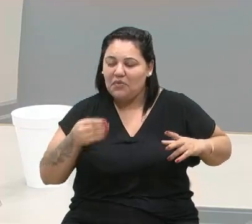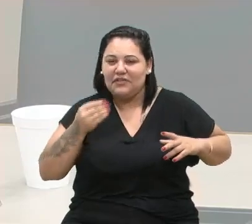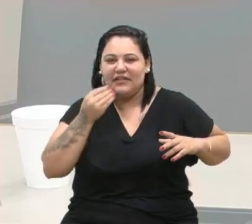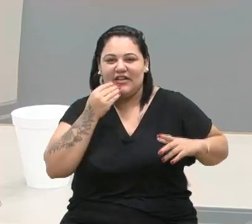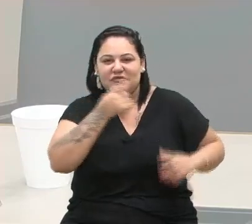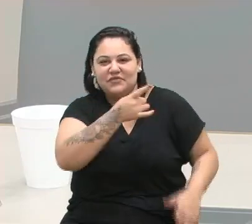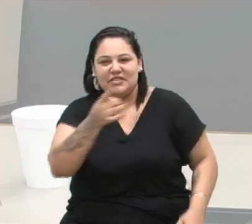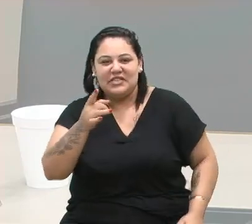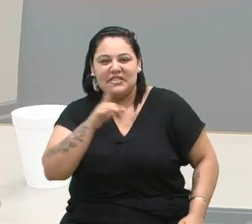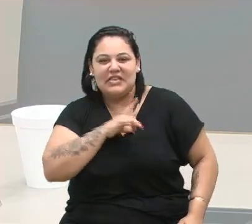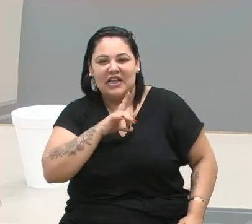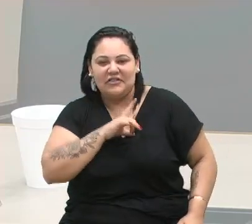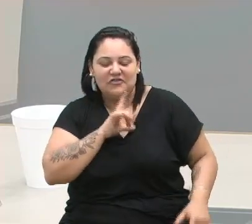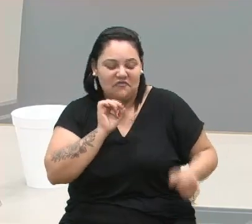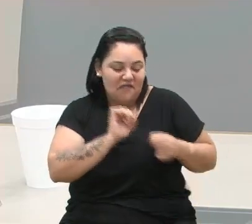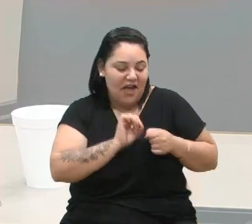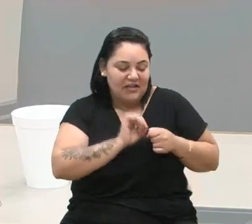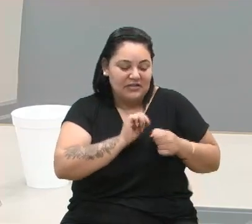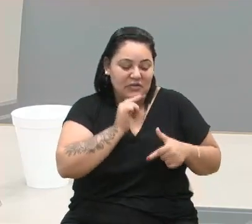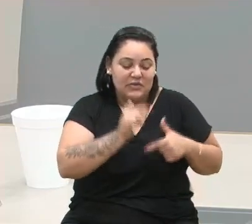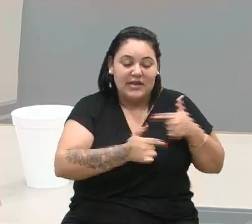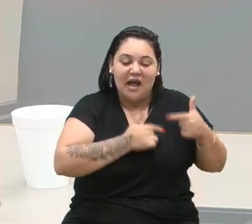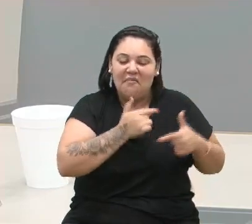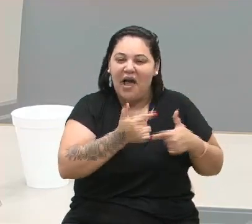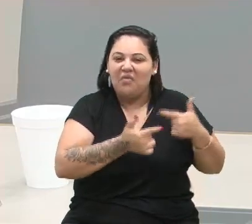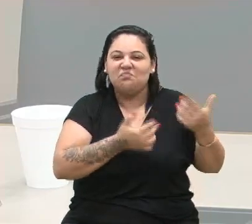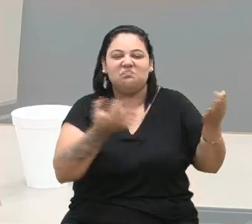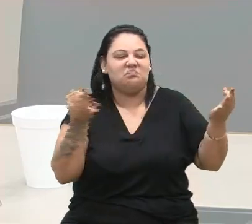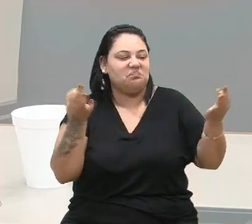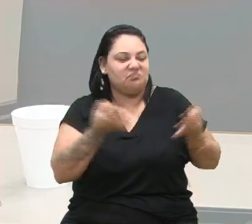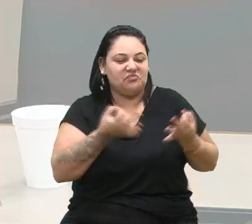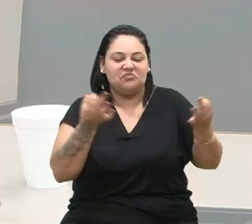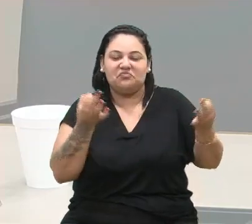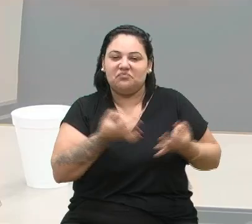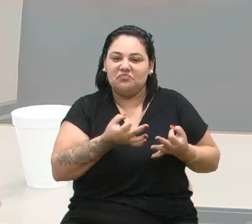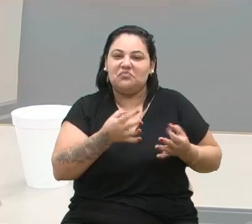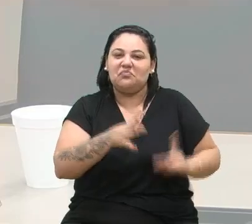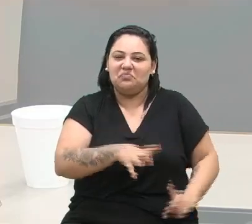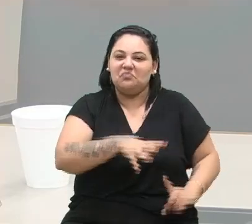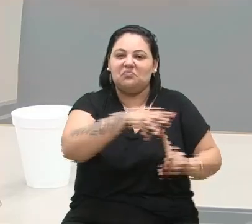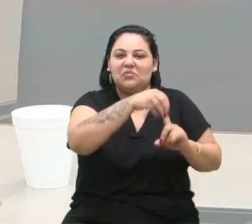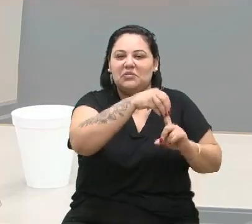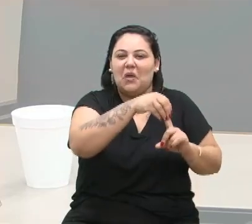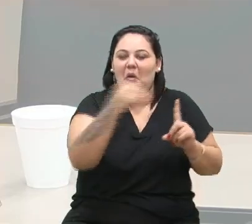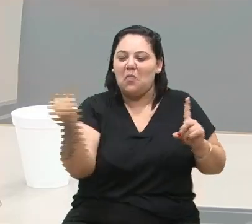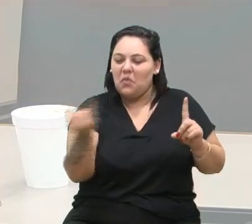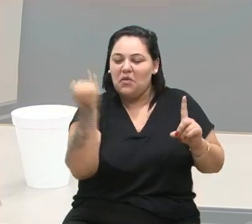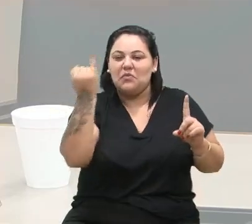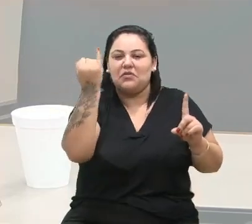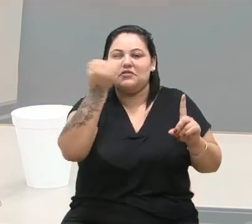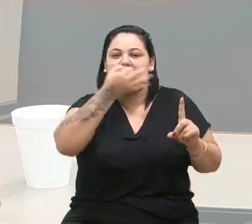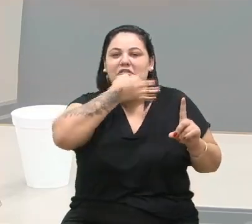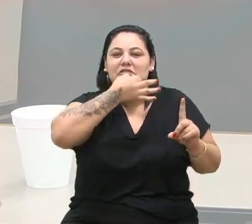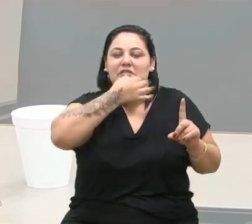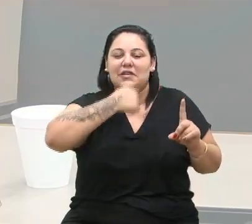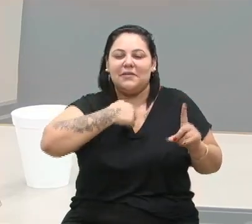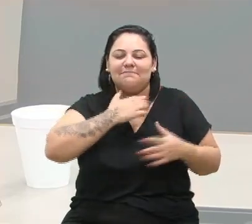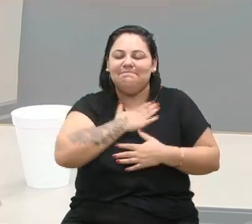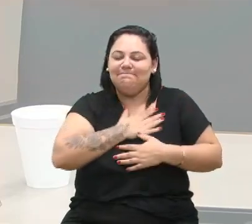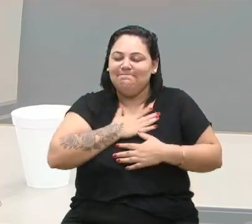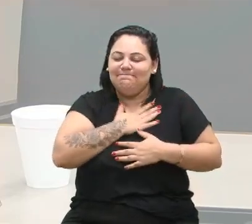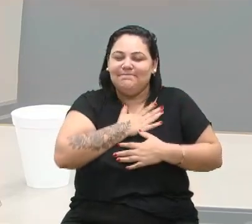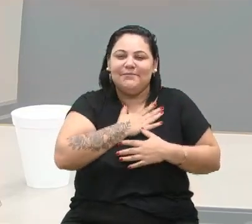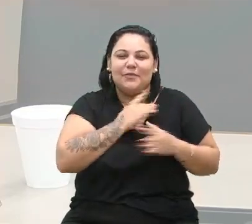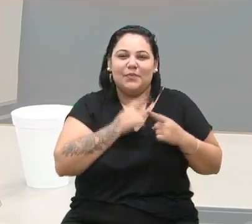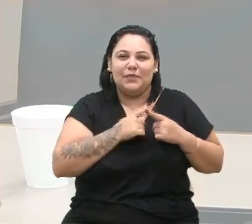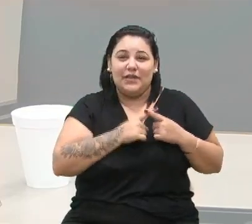de prestar um serviço ainda mais de excelência, primordial para a nossa cidade. Fiquei muito satisfeito, porque quando se criava um